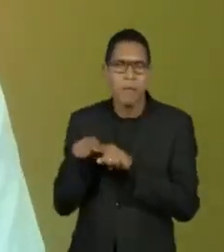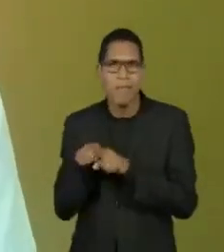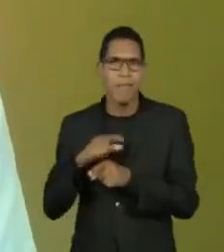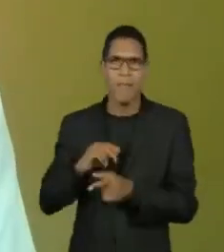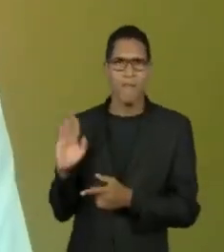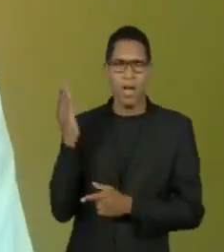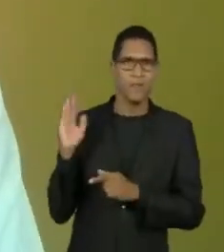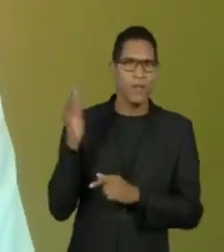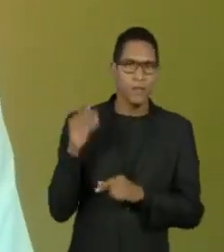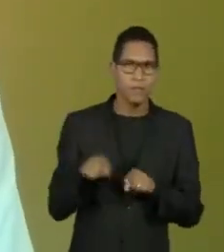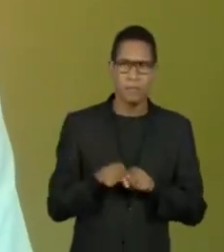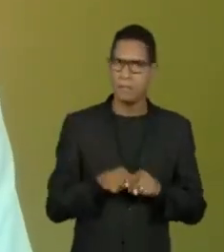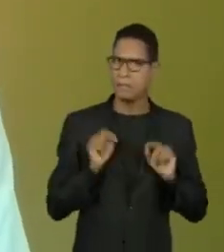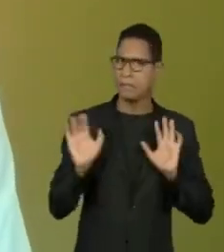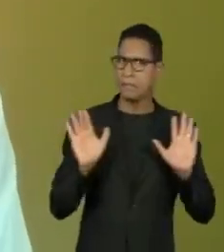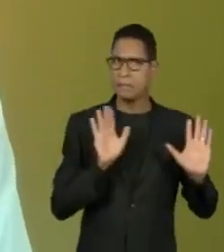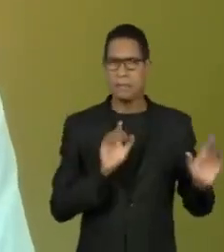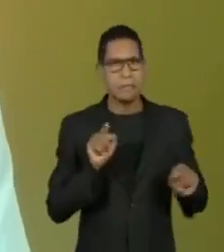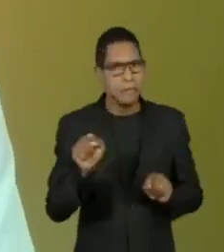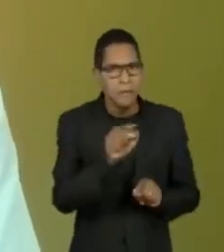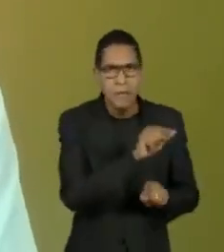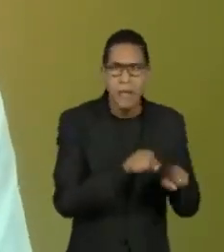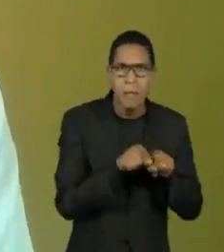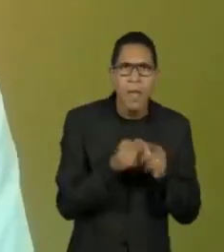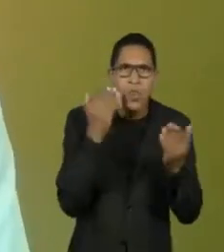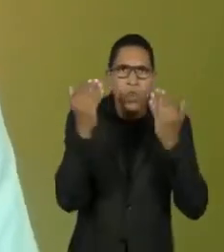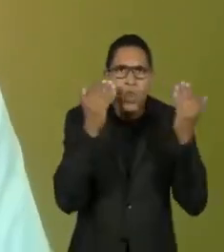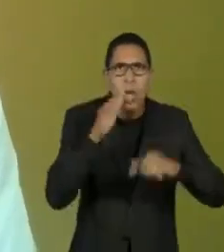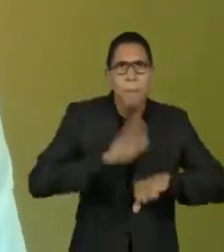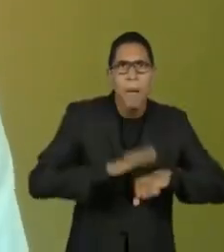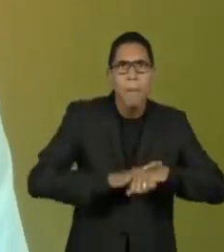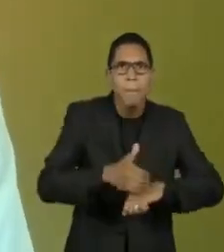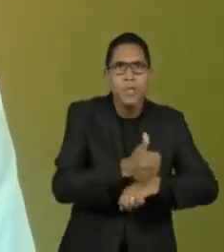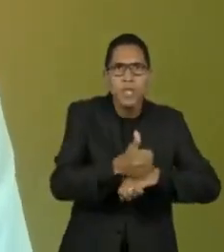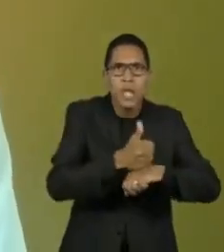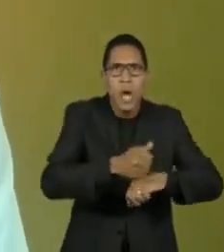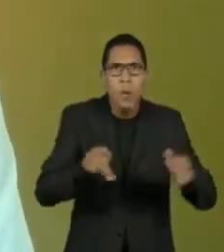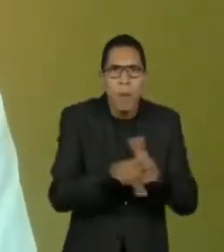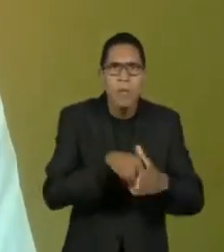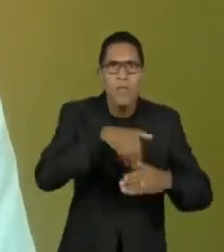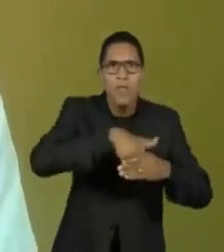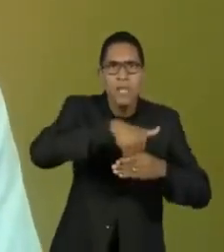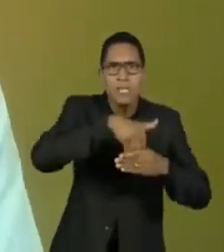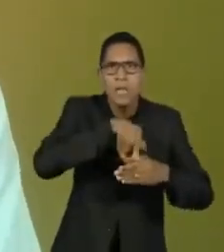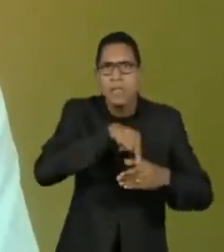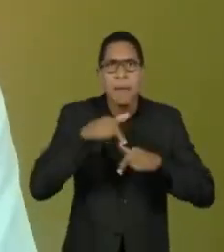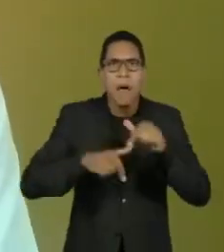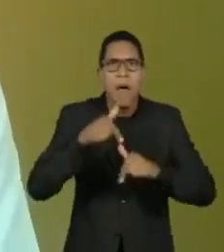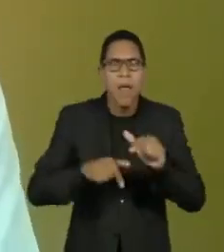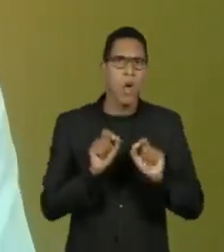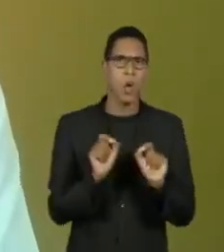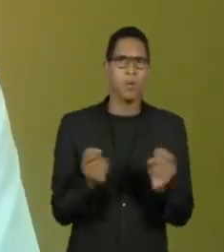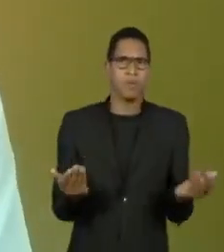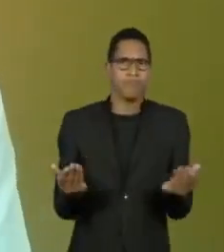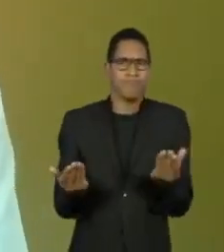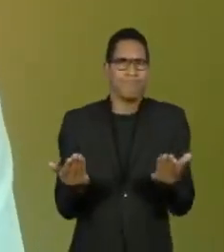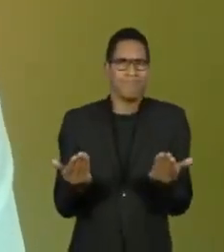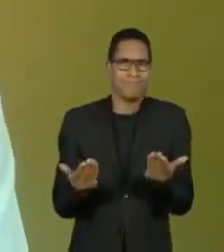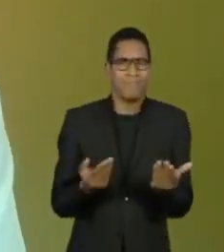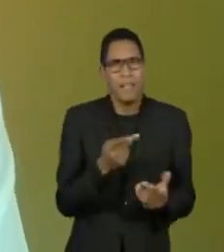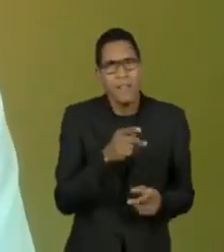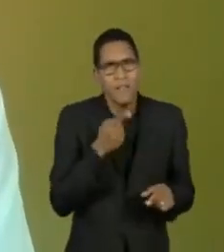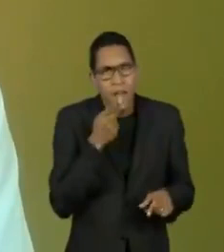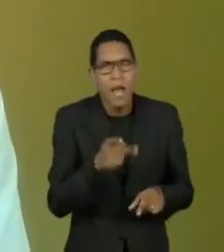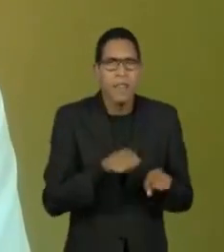ele coloca em muitos de seus apoiadores dúvidas sobre a legitimidade do Joe Biden, portanto, dúvidas sobre a própria legitimidade da